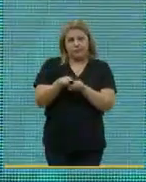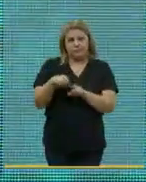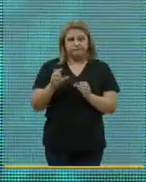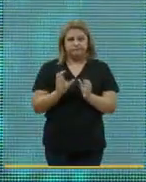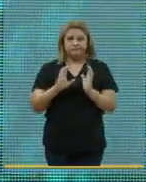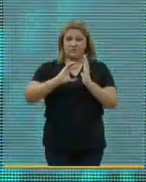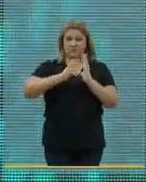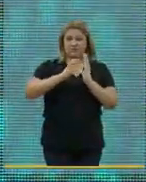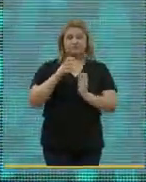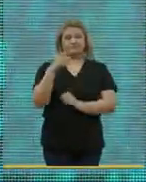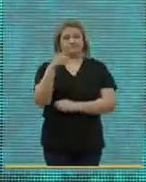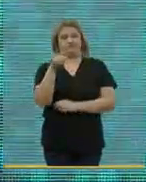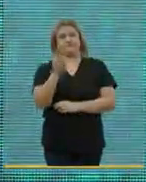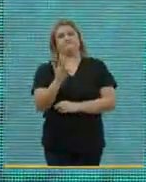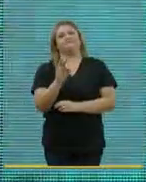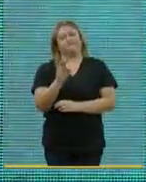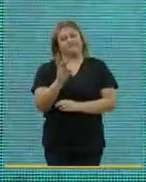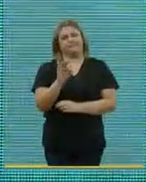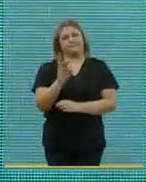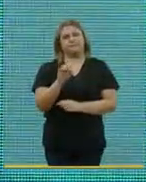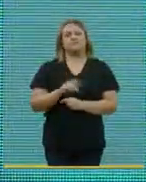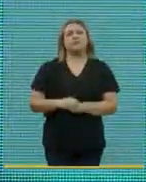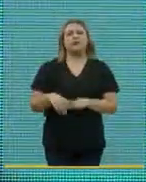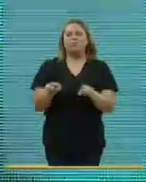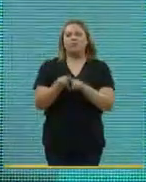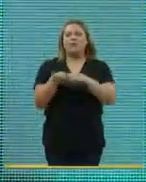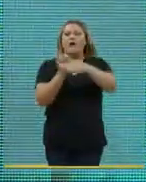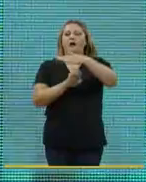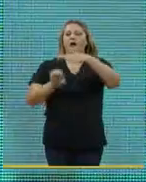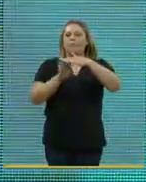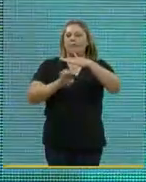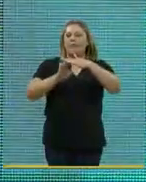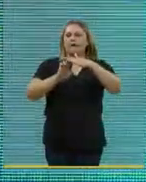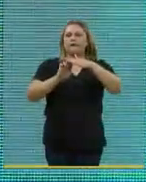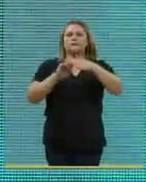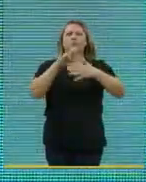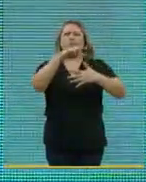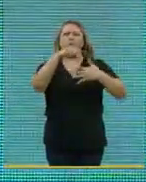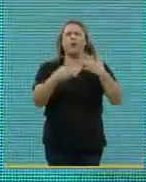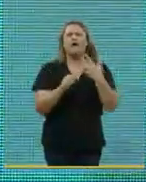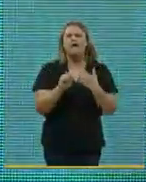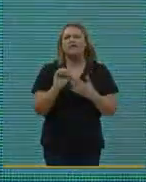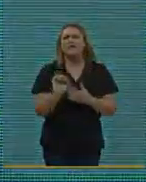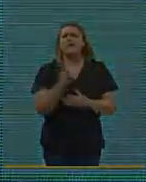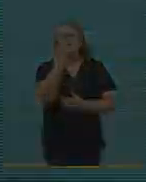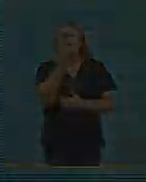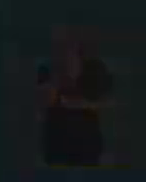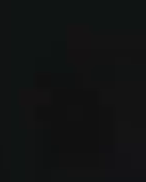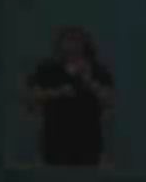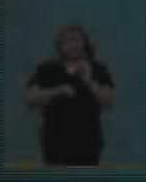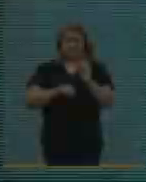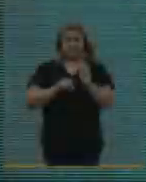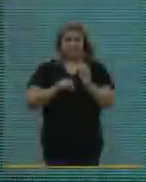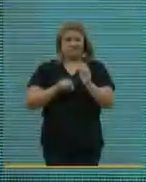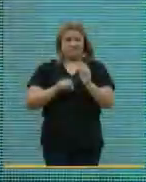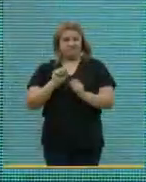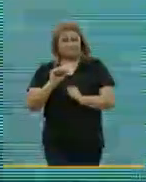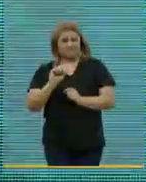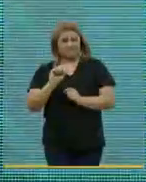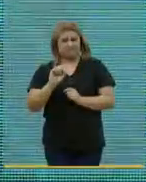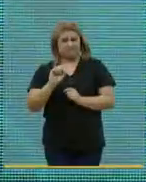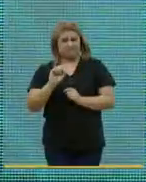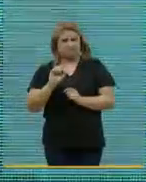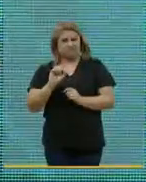porque é a produção pessoa cair as empresas começaram a demitir e este foi o grande problema